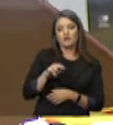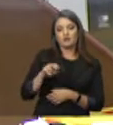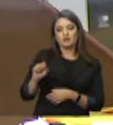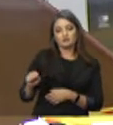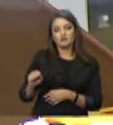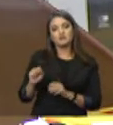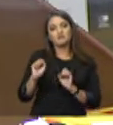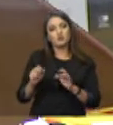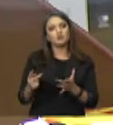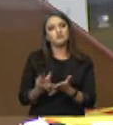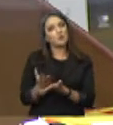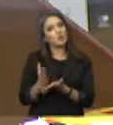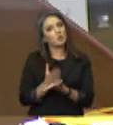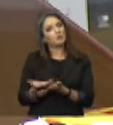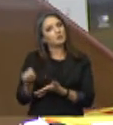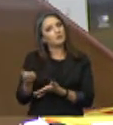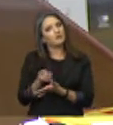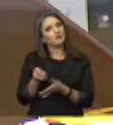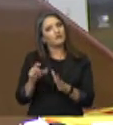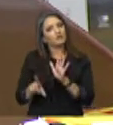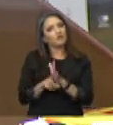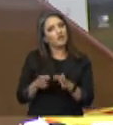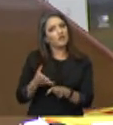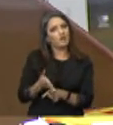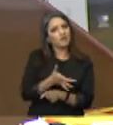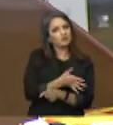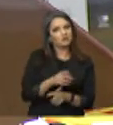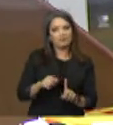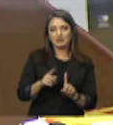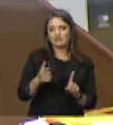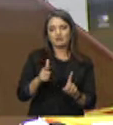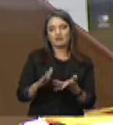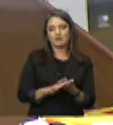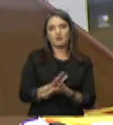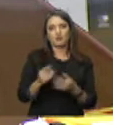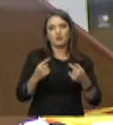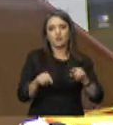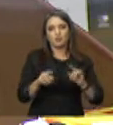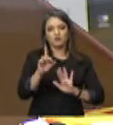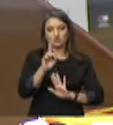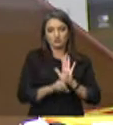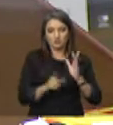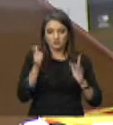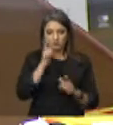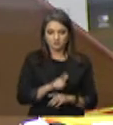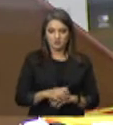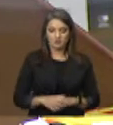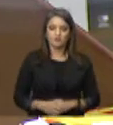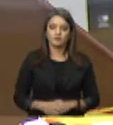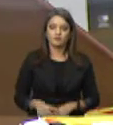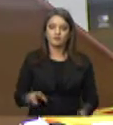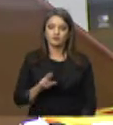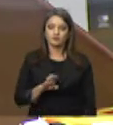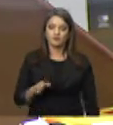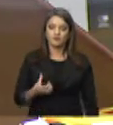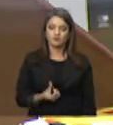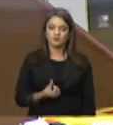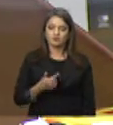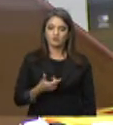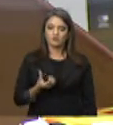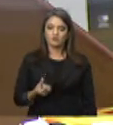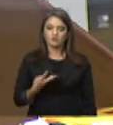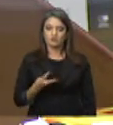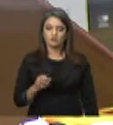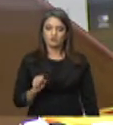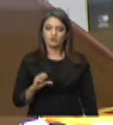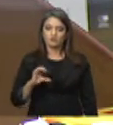benefícios anteriores à lei sem que isso implicasse qualquer ofensa do direito adquirido me refiro maior RS 626